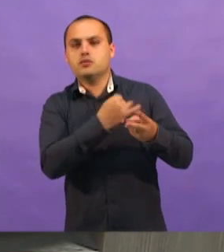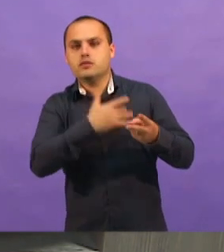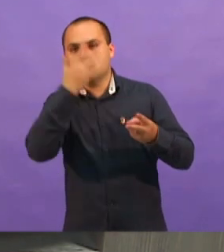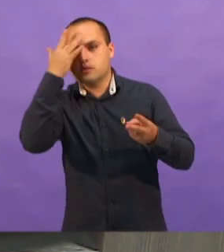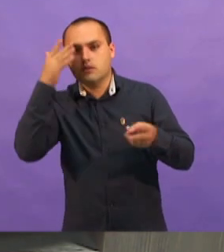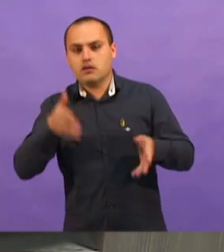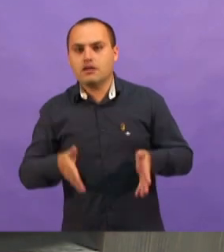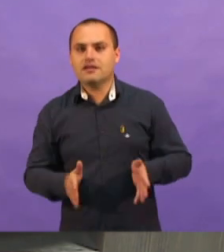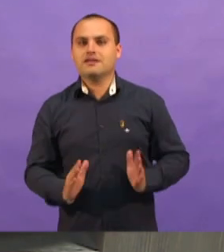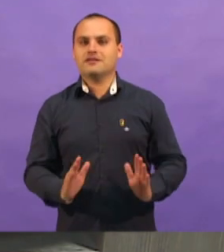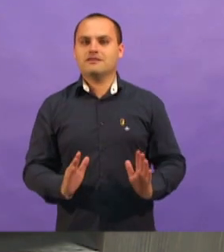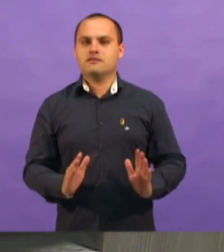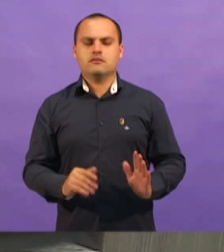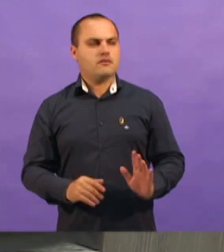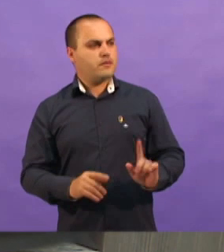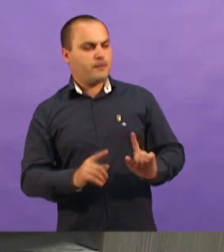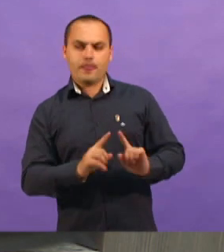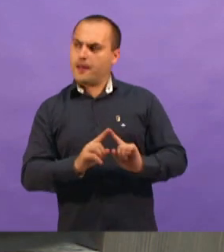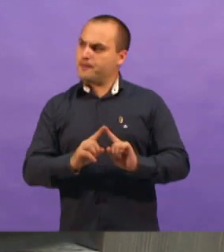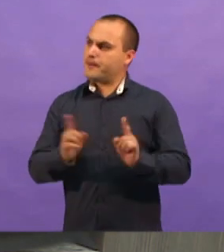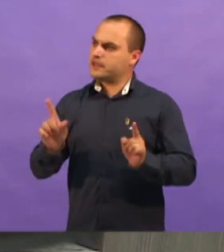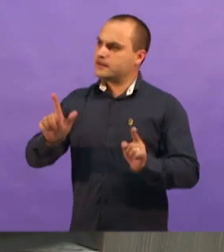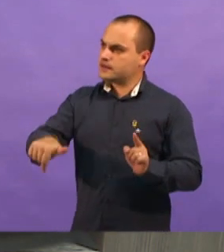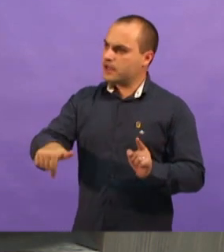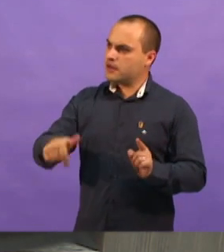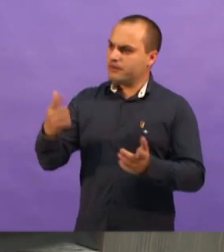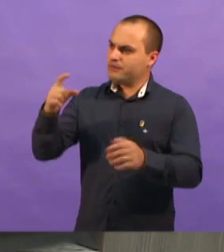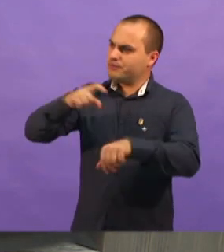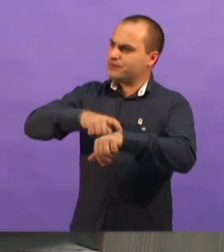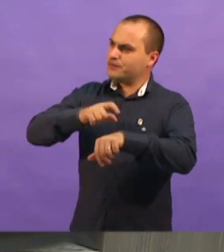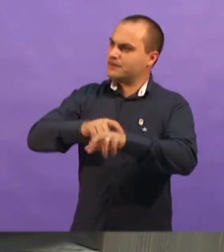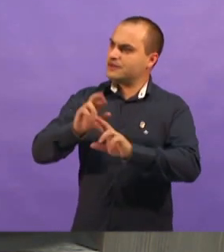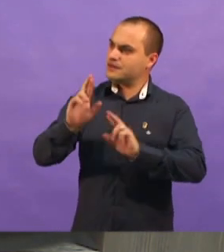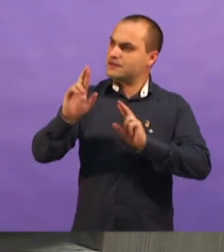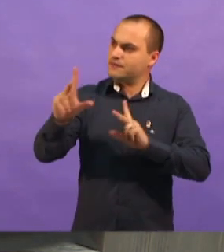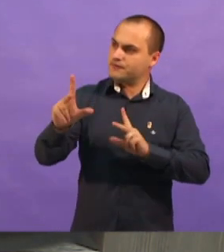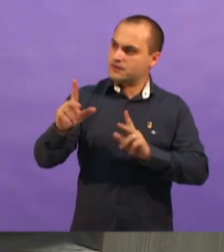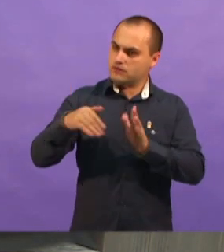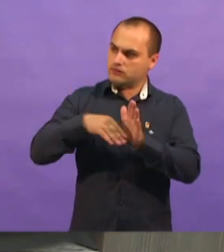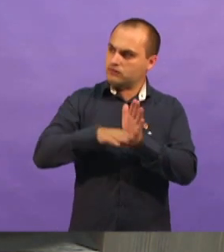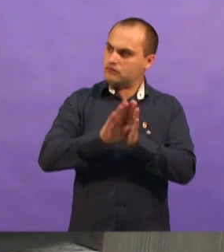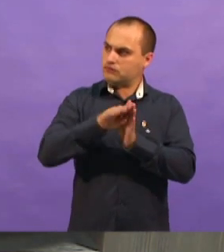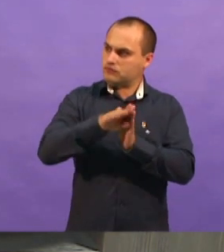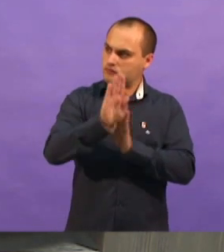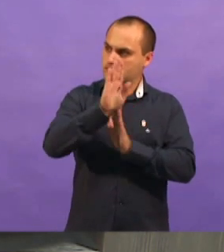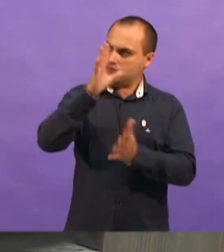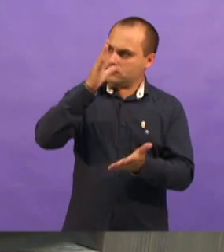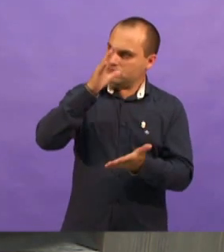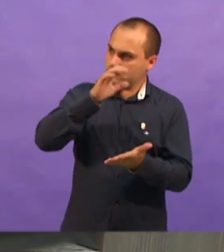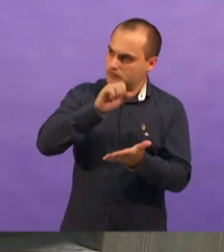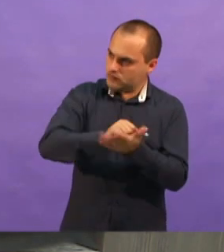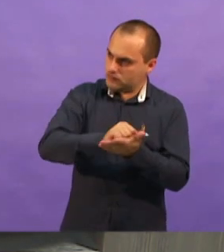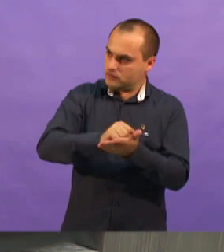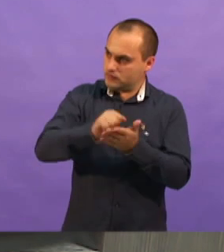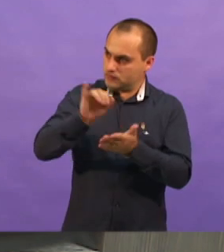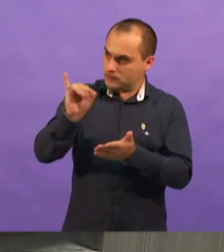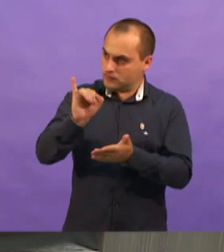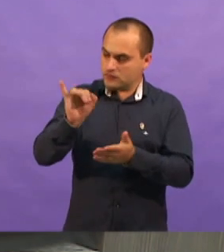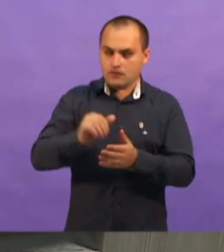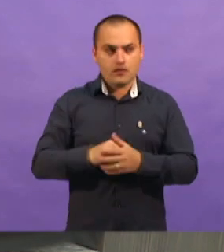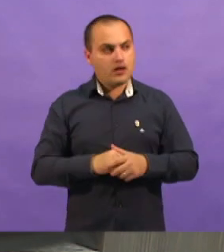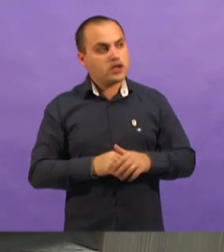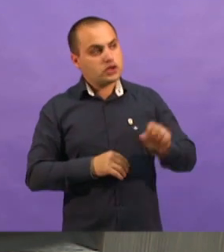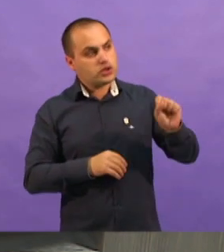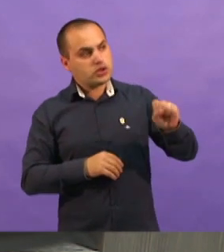etapa dos registros em Itajaí, feito pela parte que começa a ser da feito Igreja pela Católica ali. Porque você não